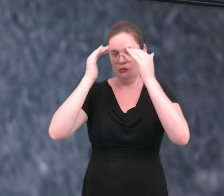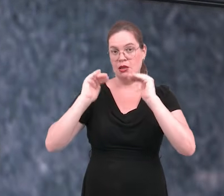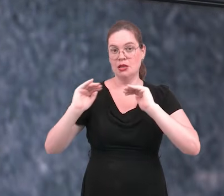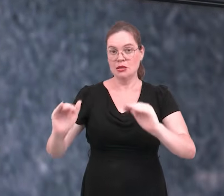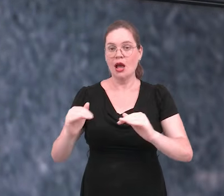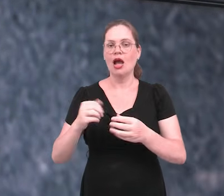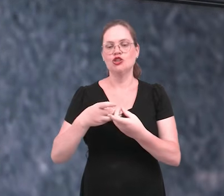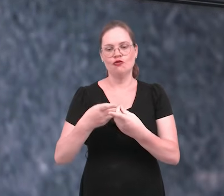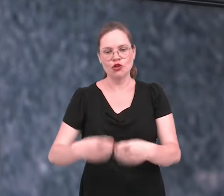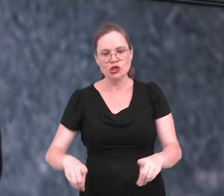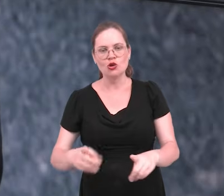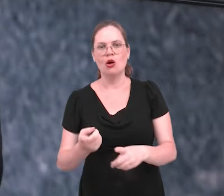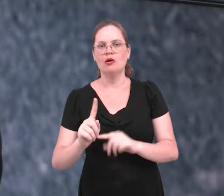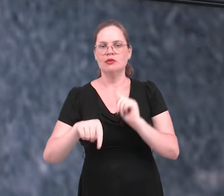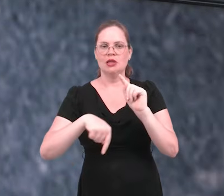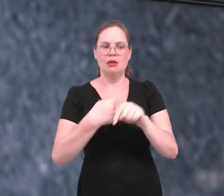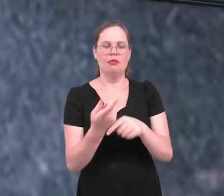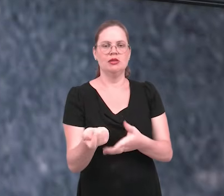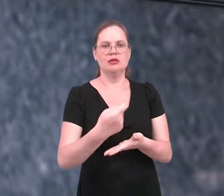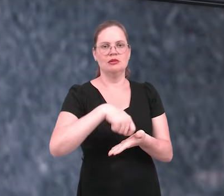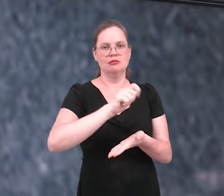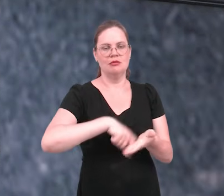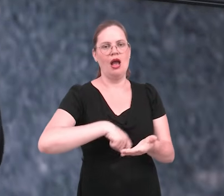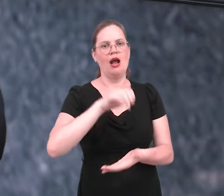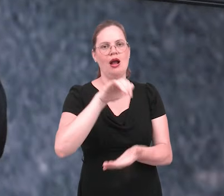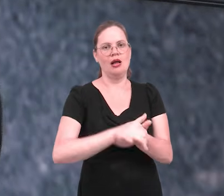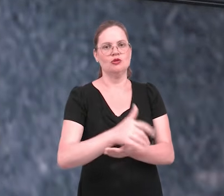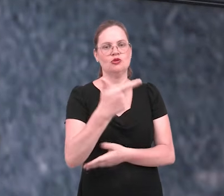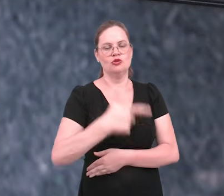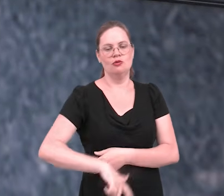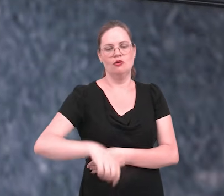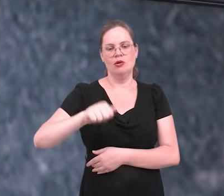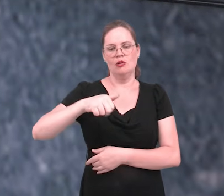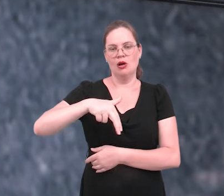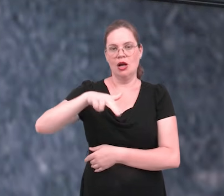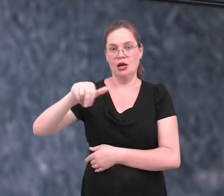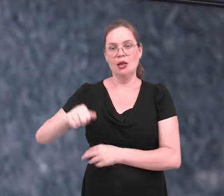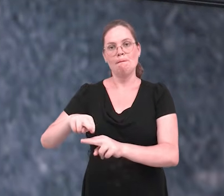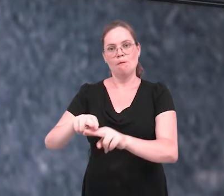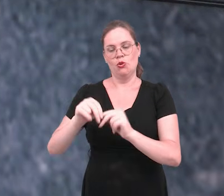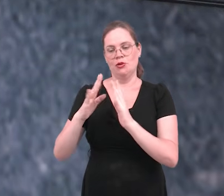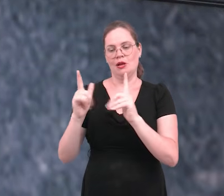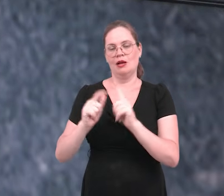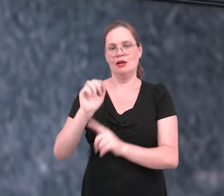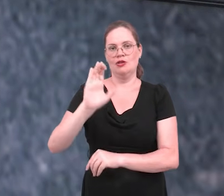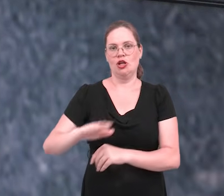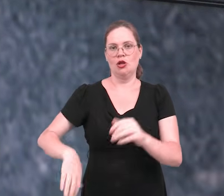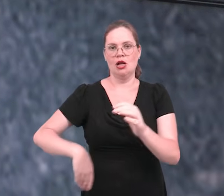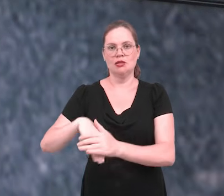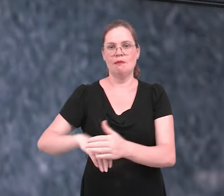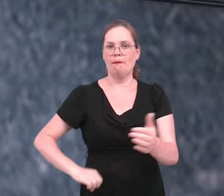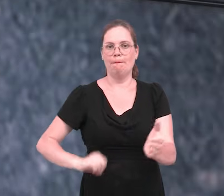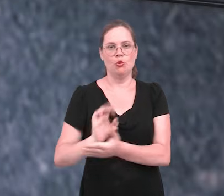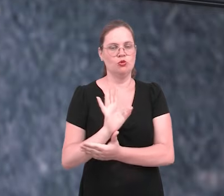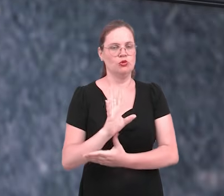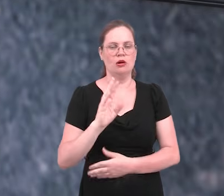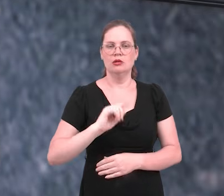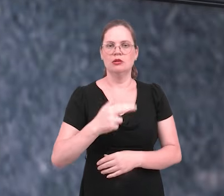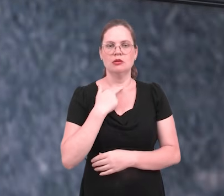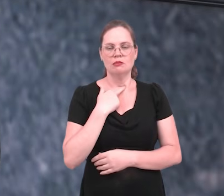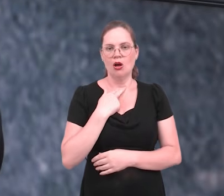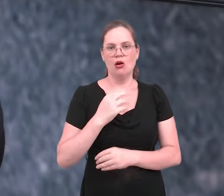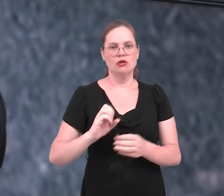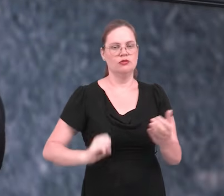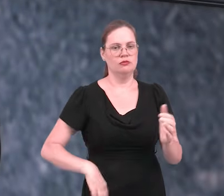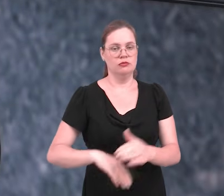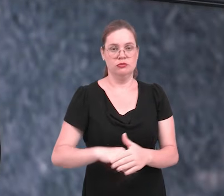né, se divorciou e casou de novo com Ana Bolena. E por essa razão ele foi excomungado, ele foi excluído da igreja.